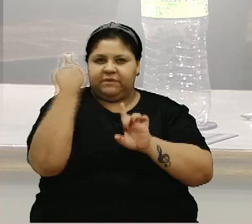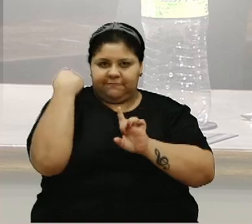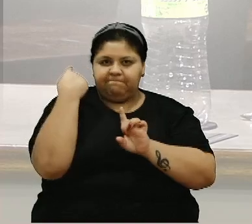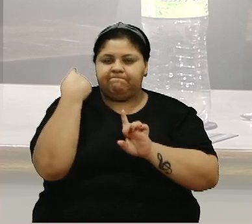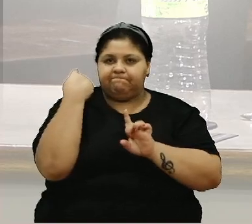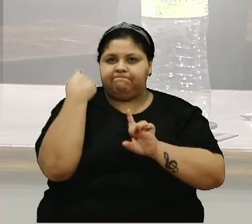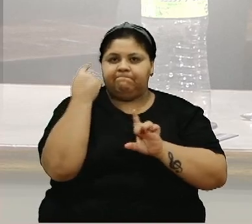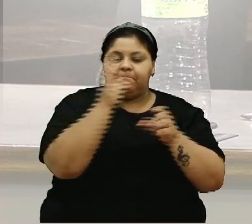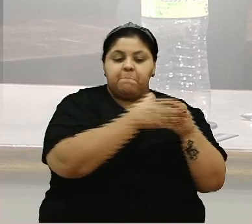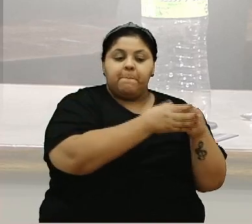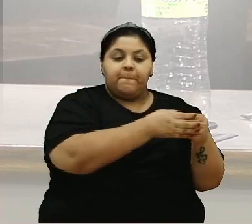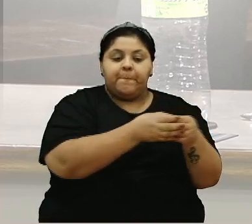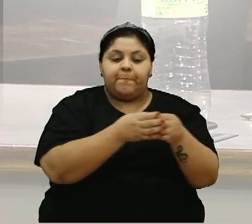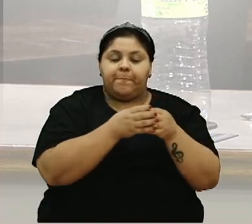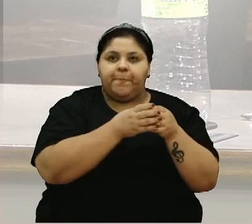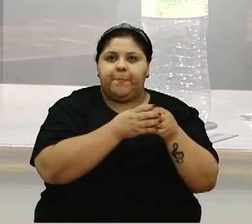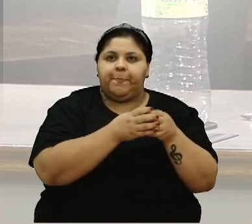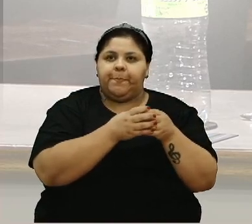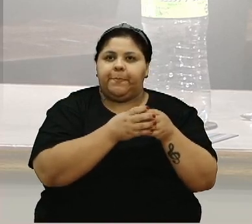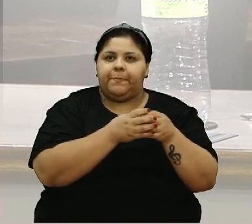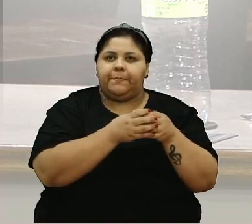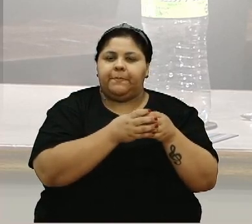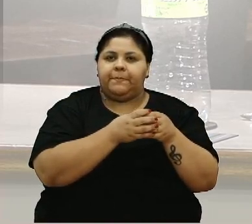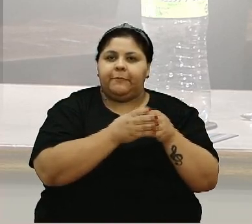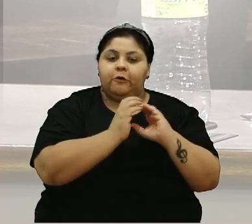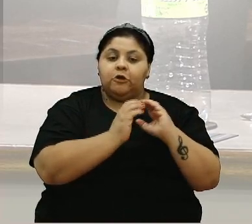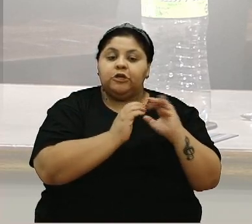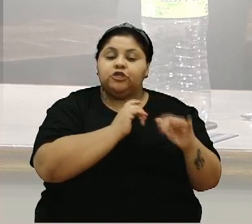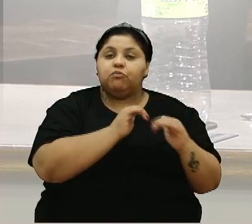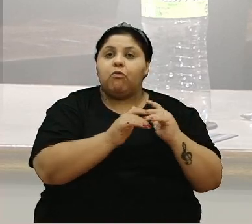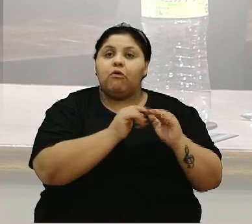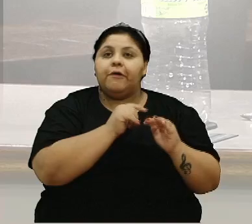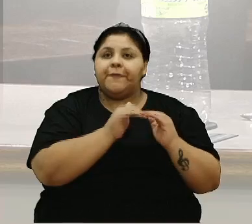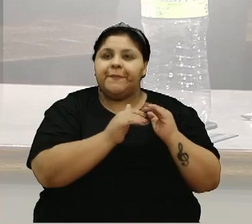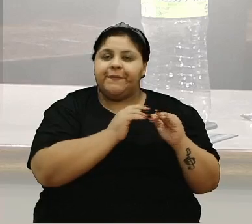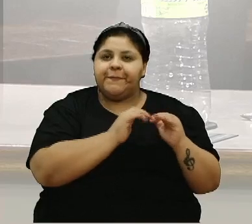um grupo que era de mobilização